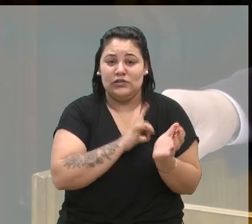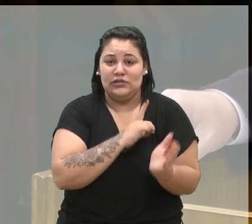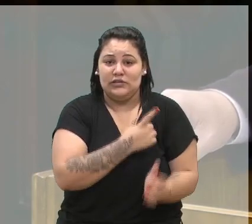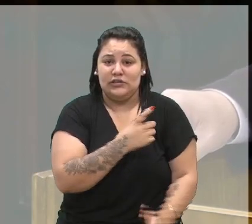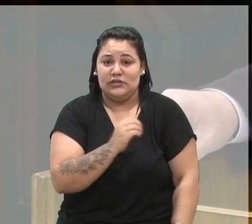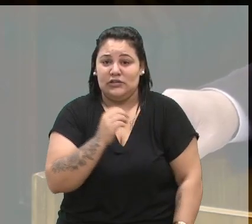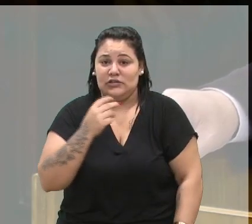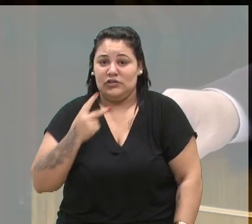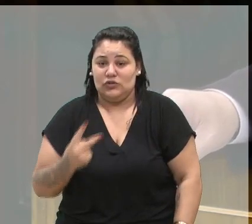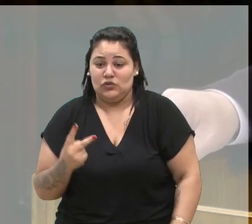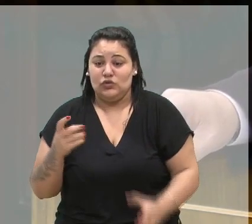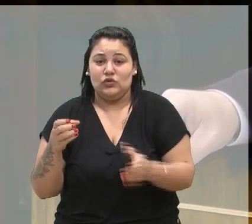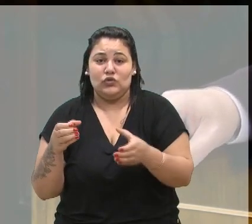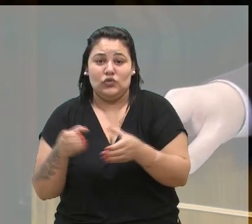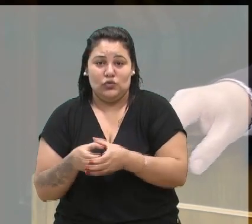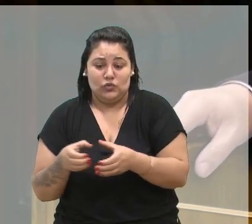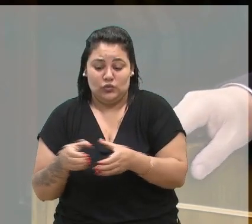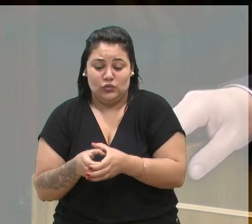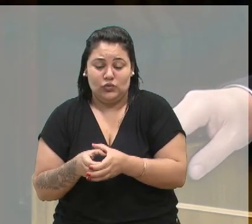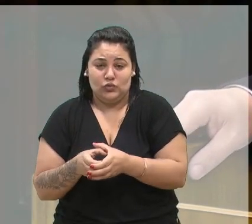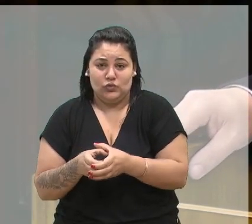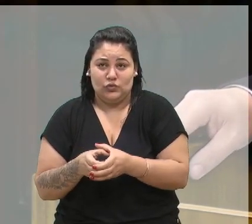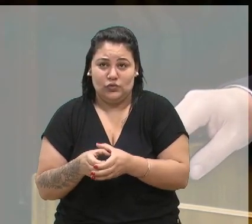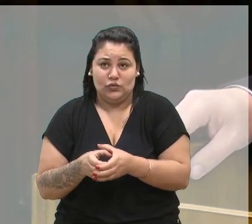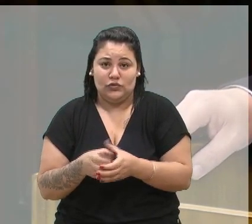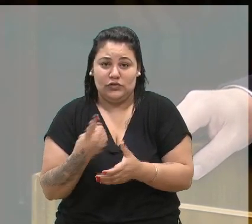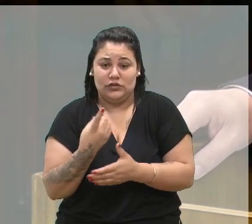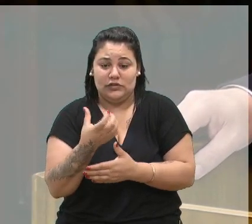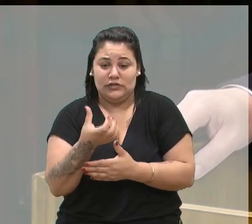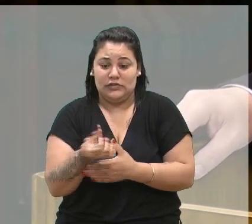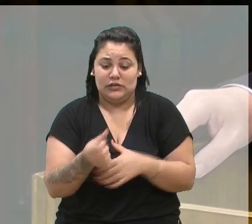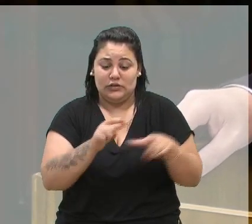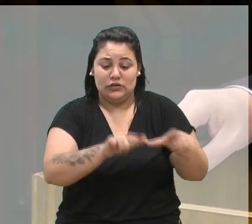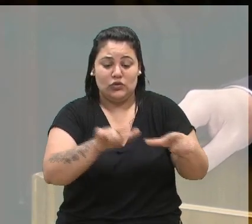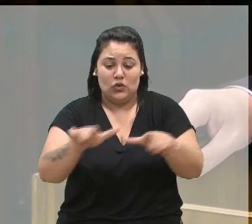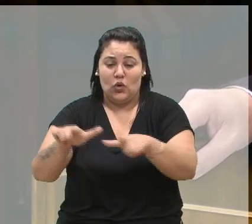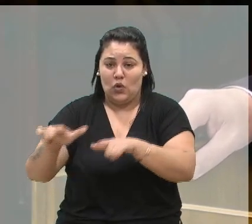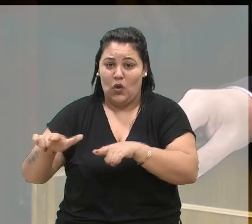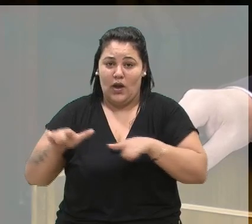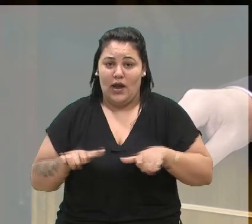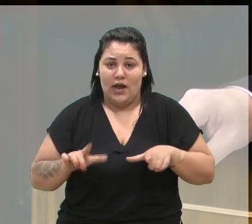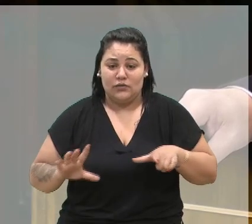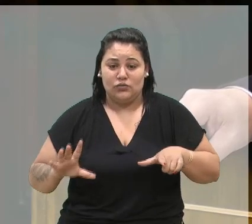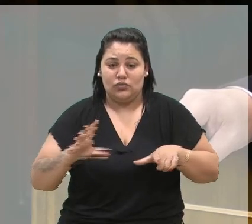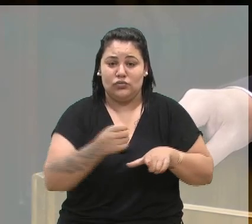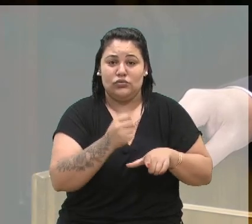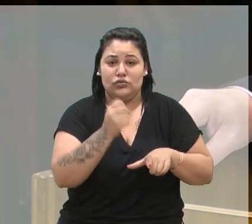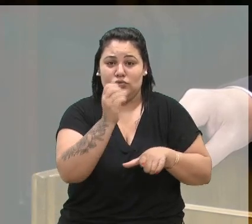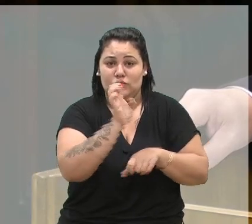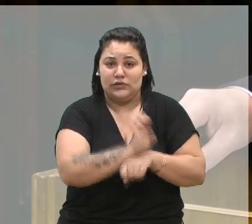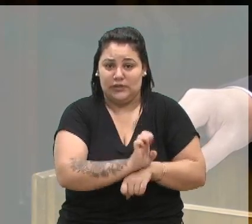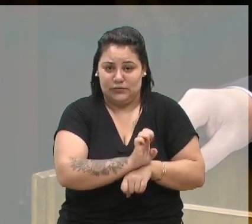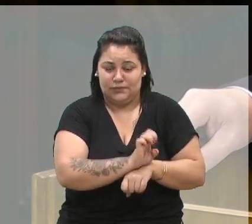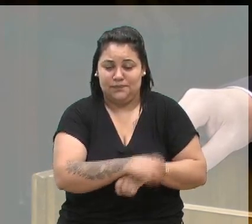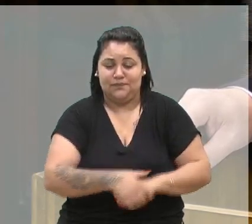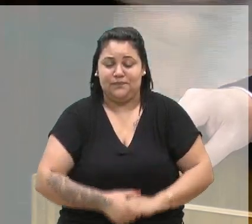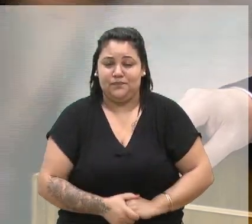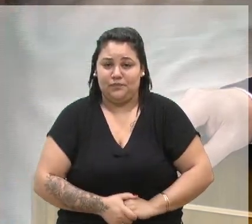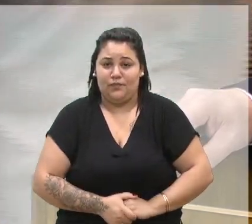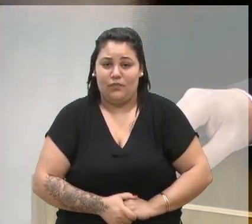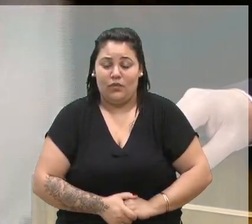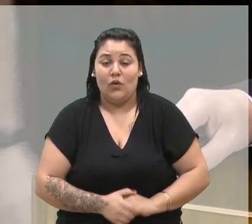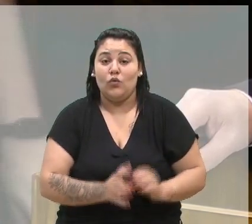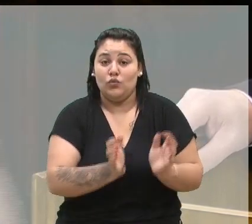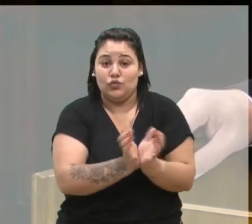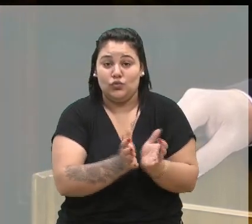corporações, compreendidas em 16 delegacias litúrgicas, espalhadas por todo o território do Estado. O Supremo